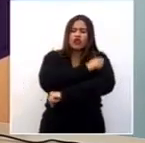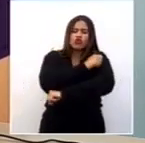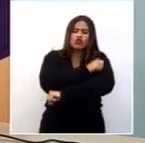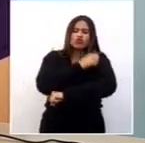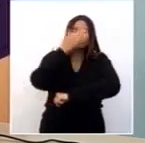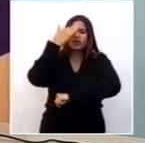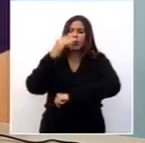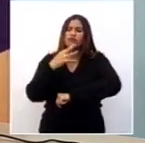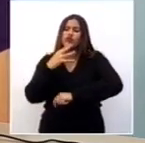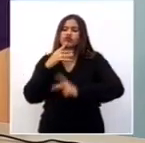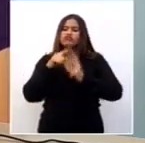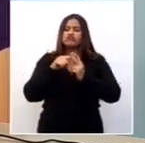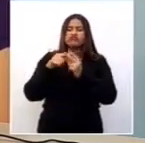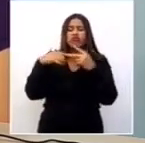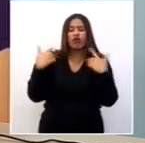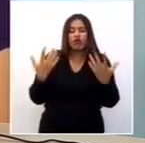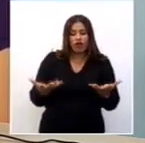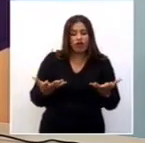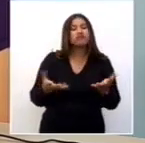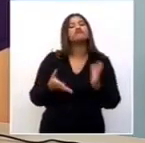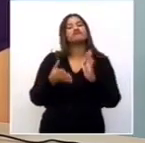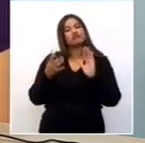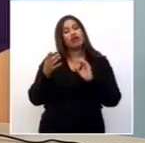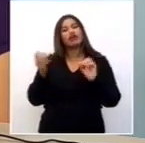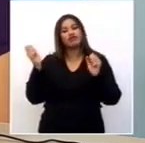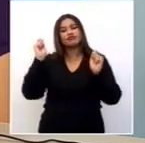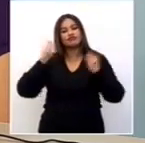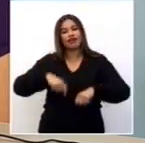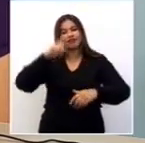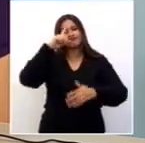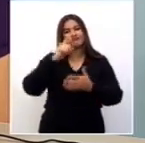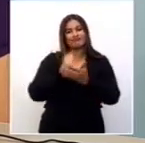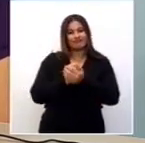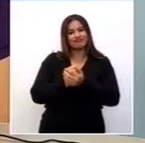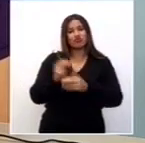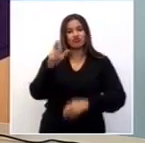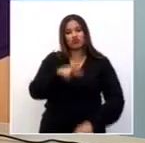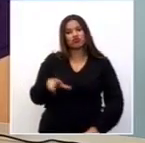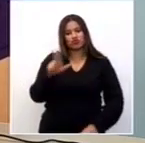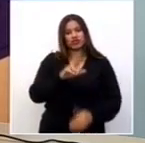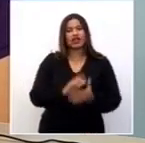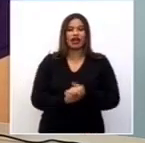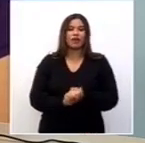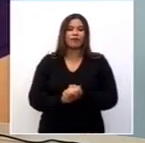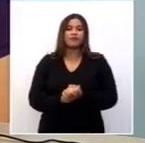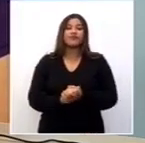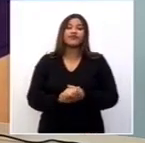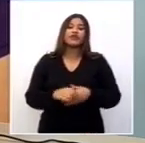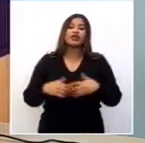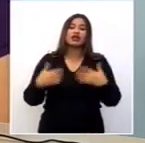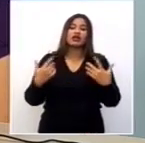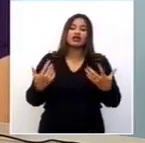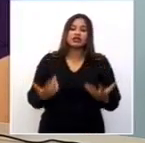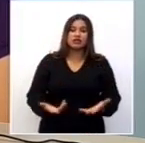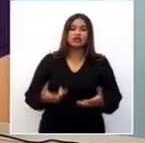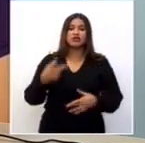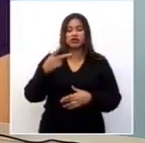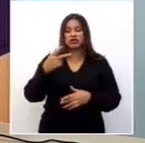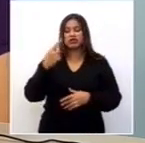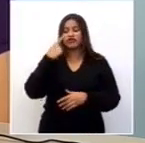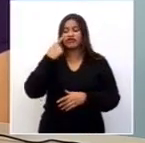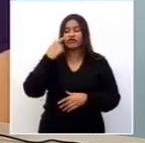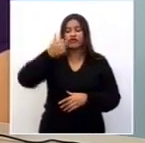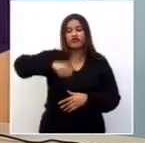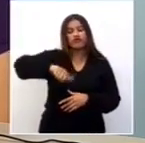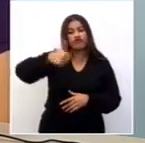importante retomar a intencionalidade pedagógica. Né? Então, o professor deve avaliar o recurso que mais se adeque